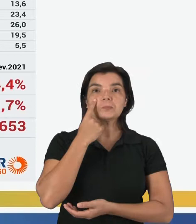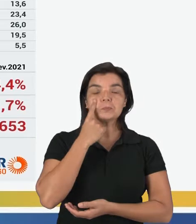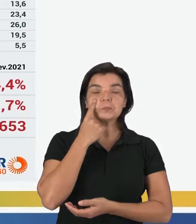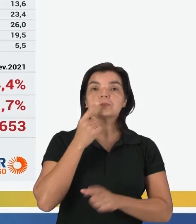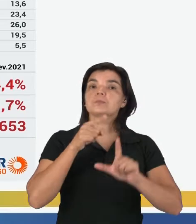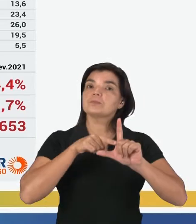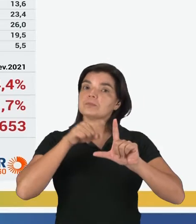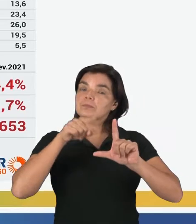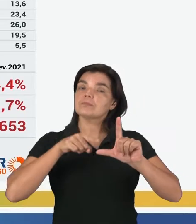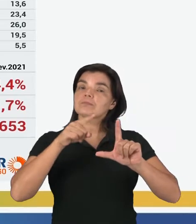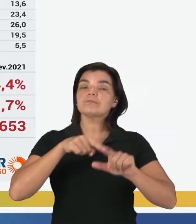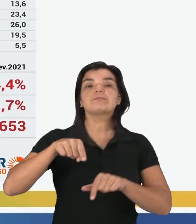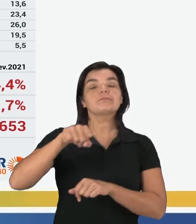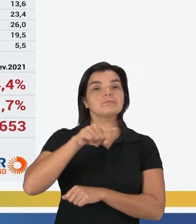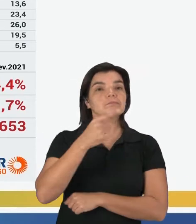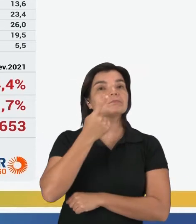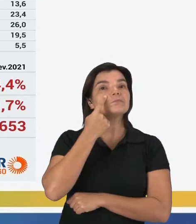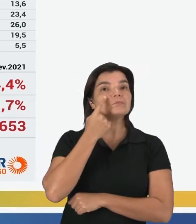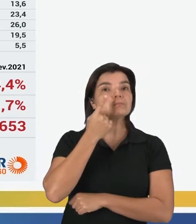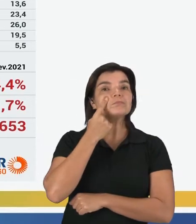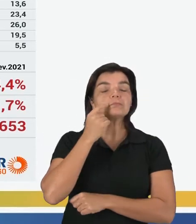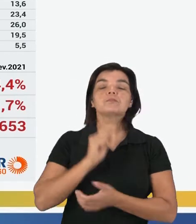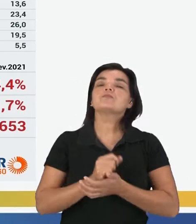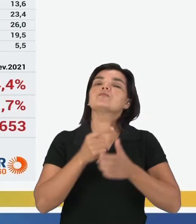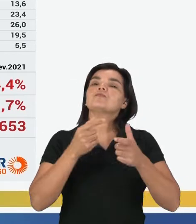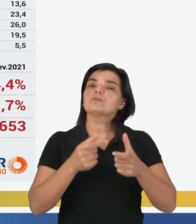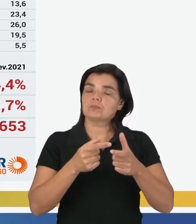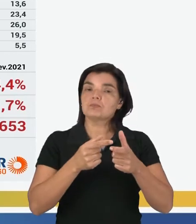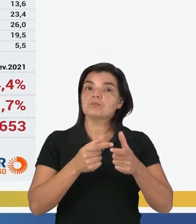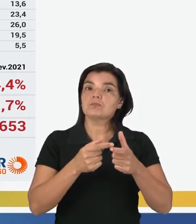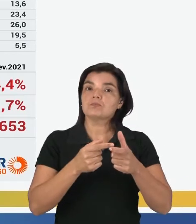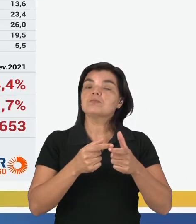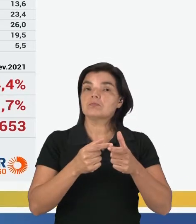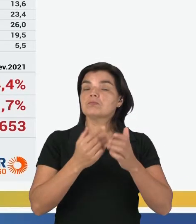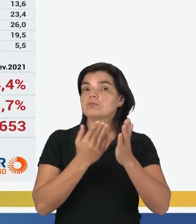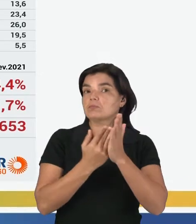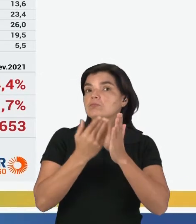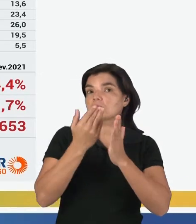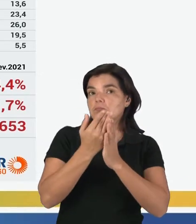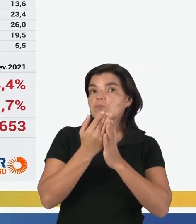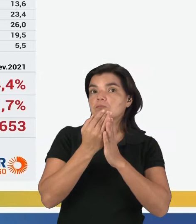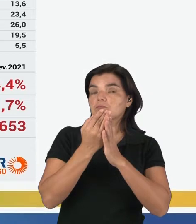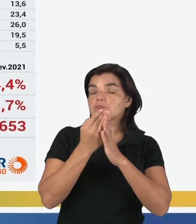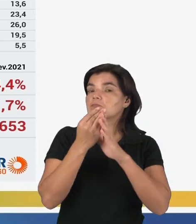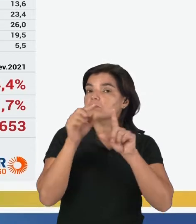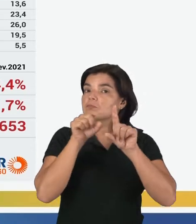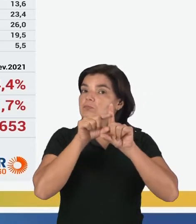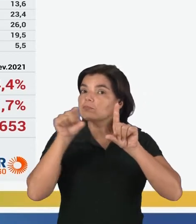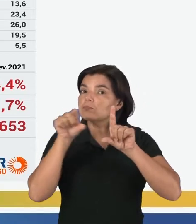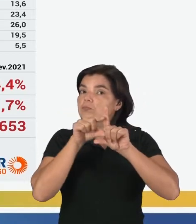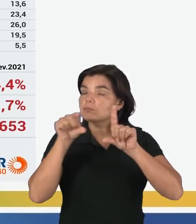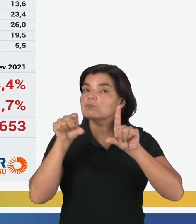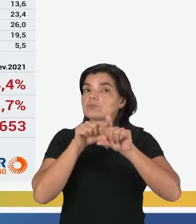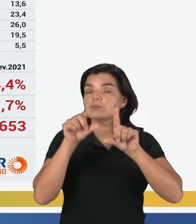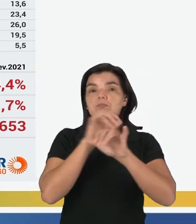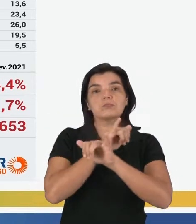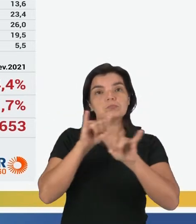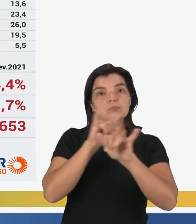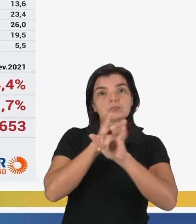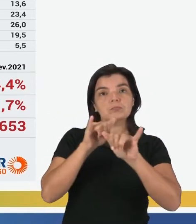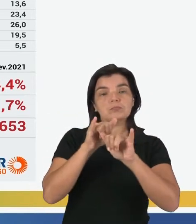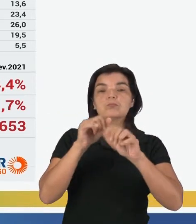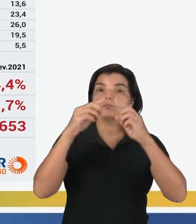para o gráfico aí que você vai ver que aonde está mais alargado as barras desse gráfico, em formato